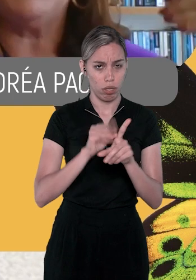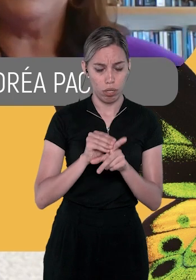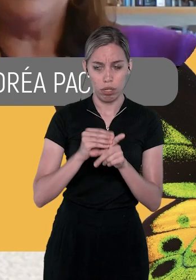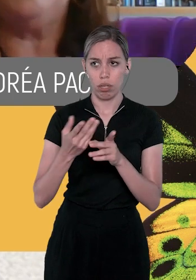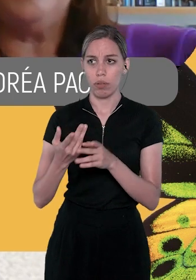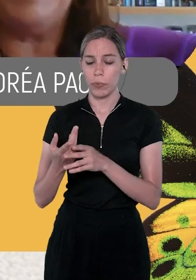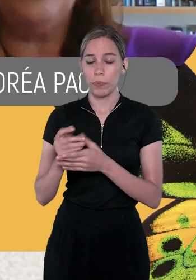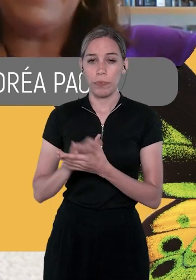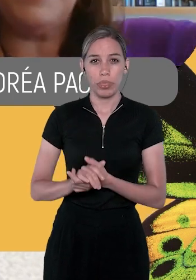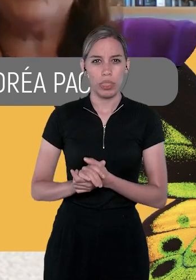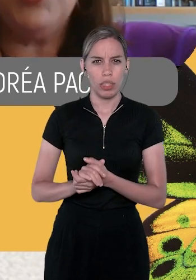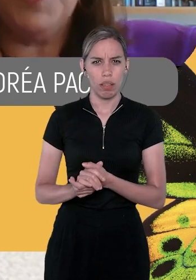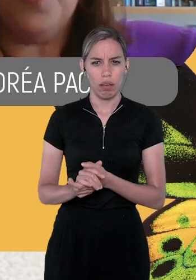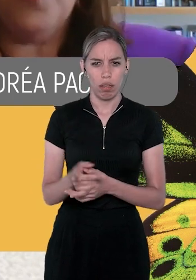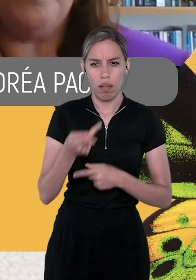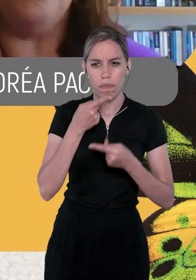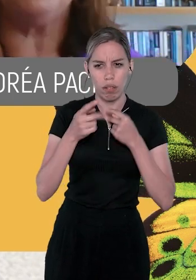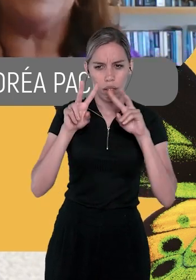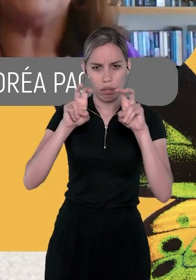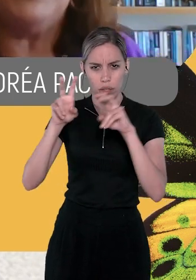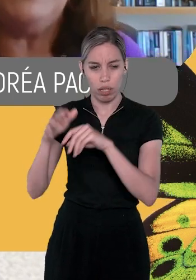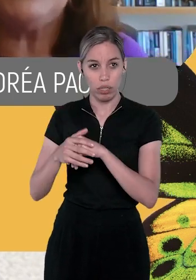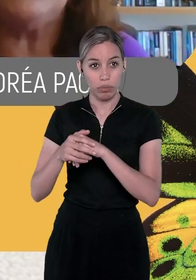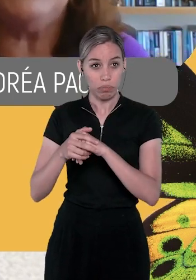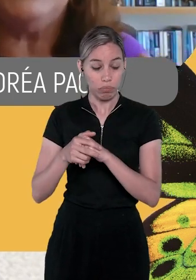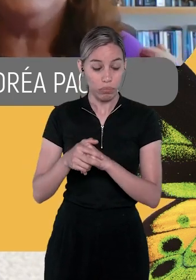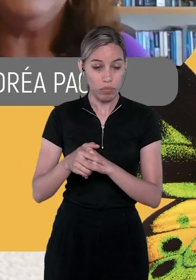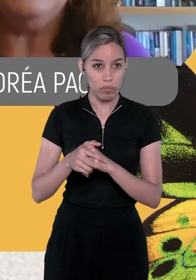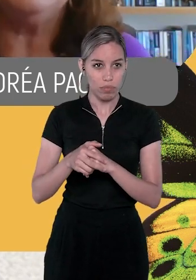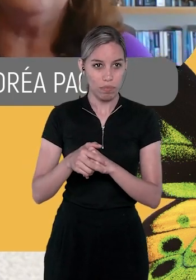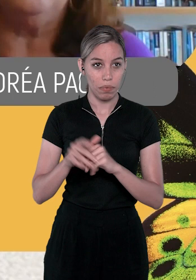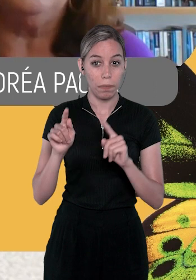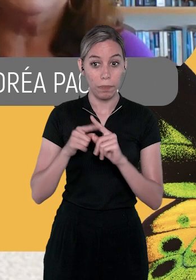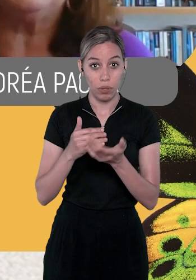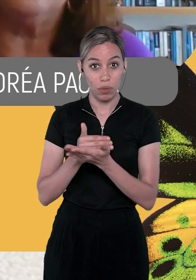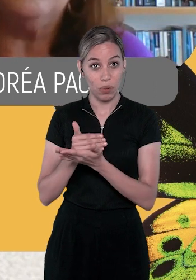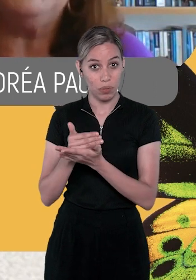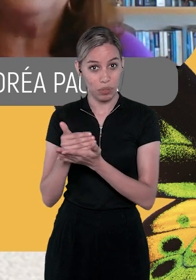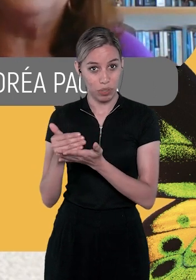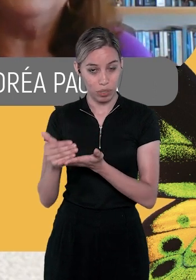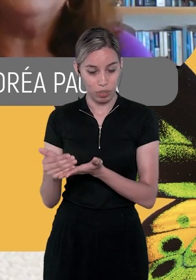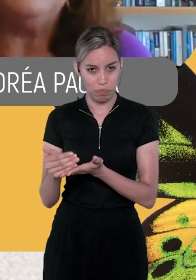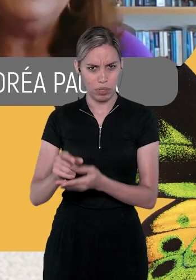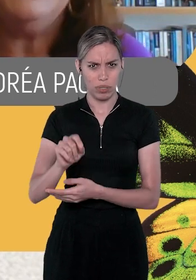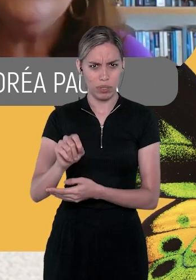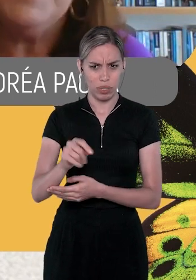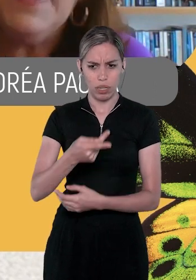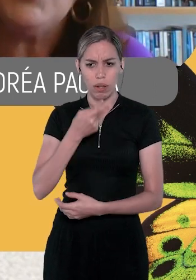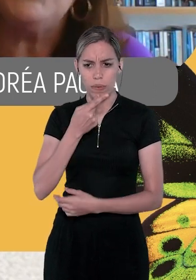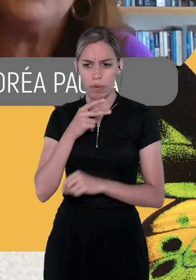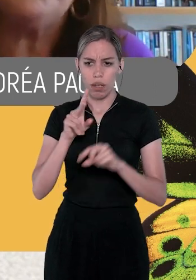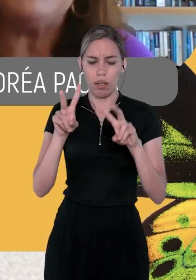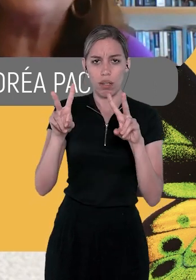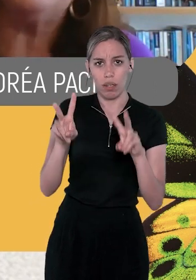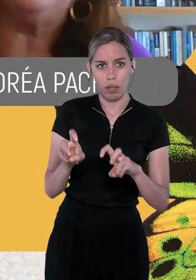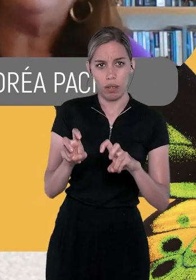derivado para um macartismo em algum ponto, mas que o início dele era uma questão muito relevante